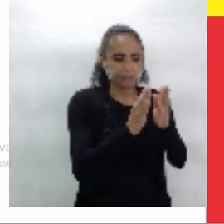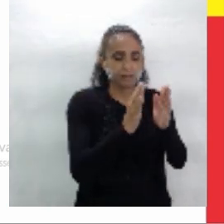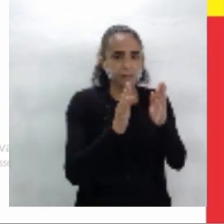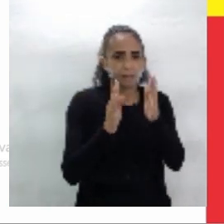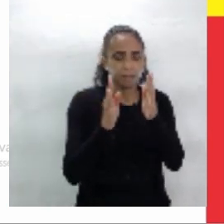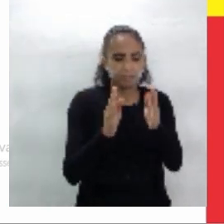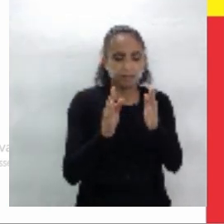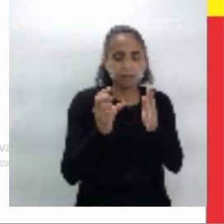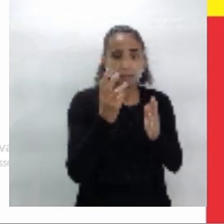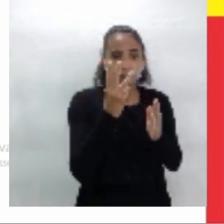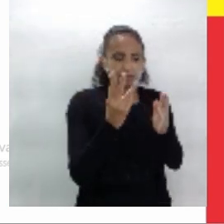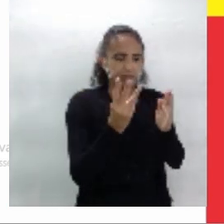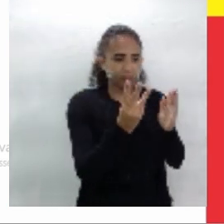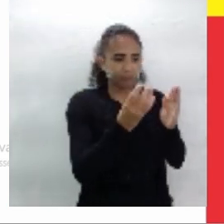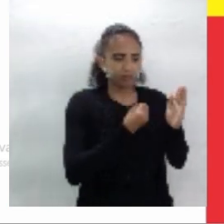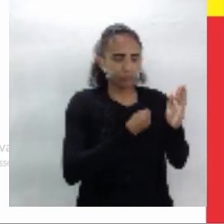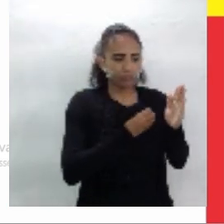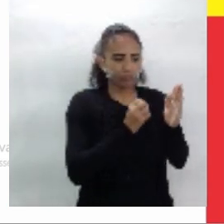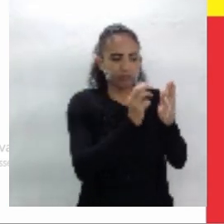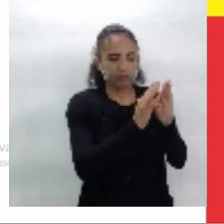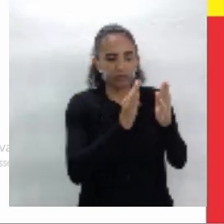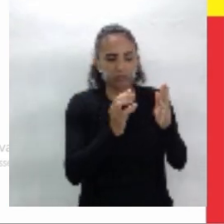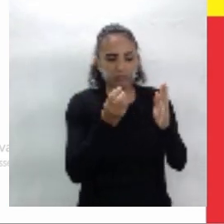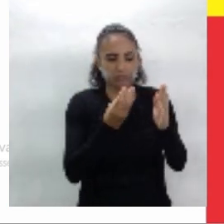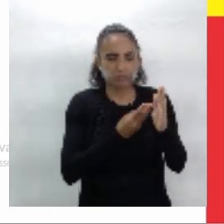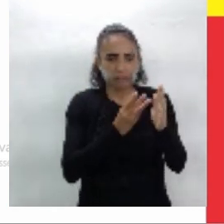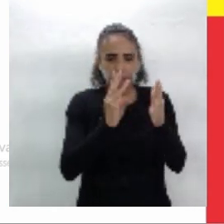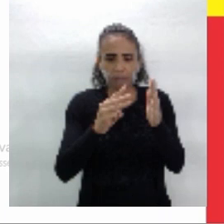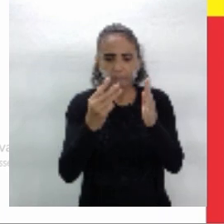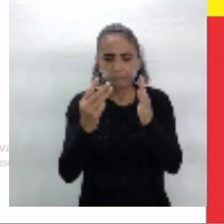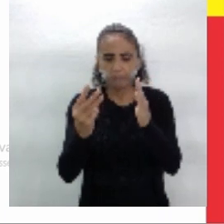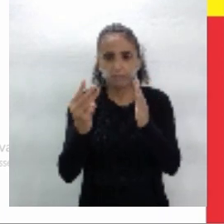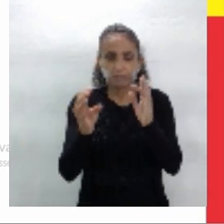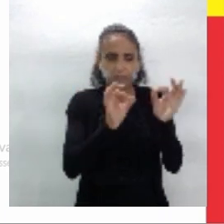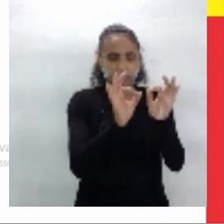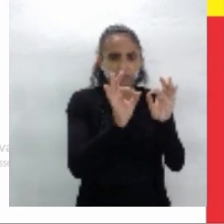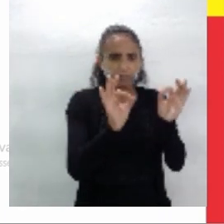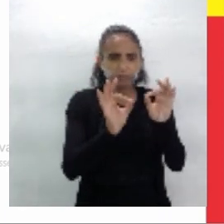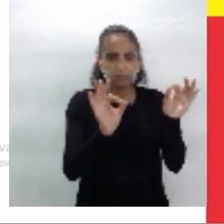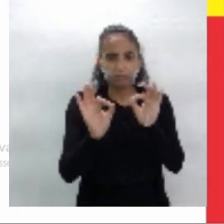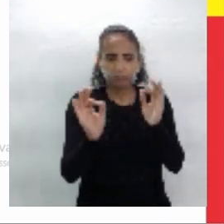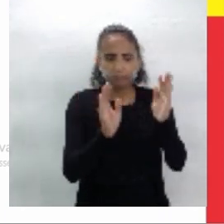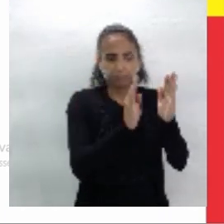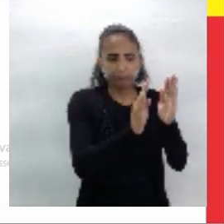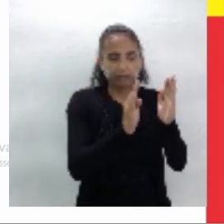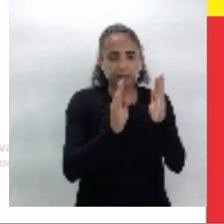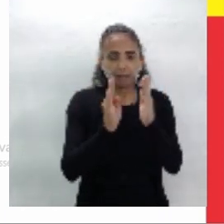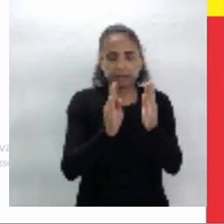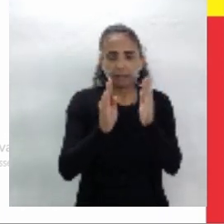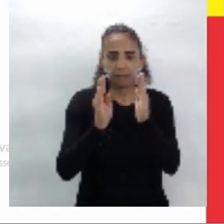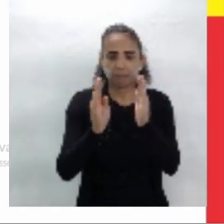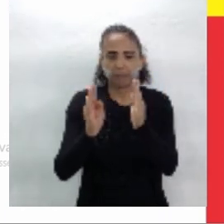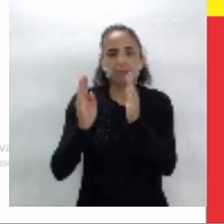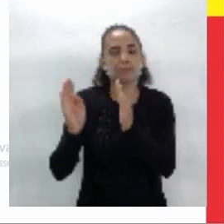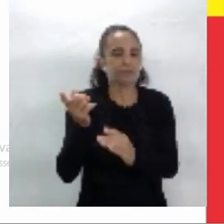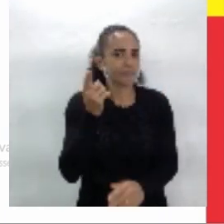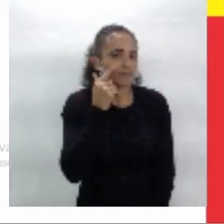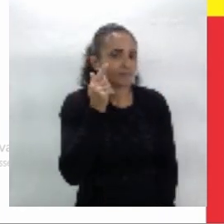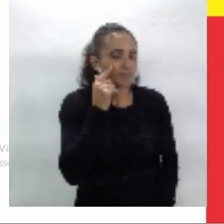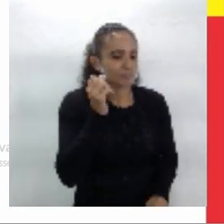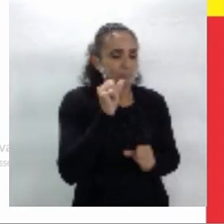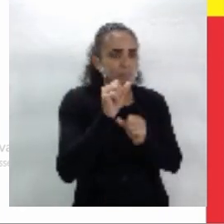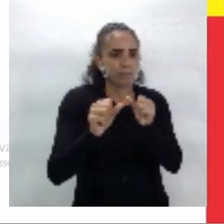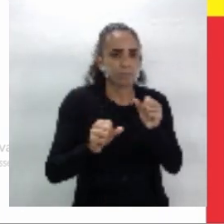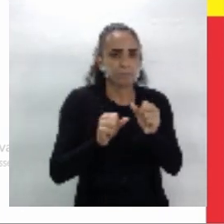3, algarismo da direita para a esquerda. Aí você está organizando em classes, beleza? Então, vamos ver o seguinte, transformar